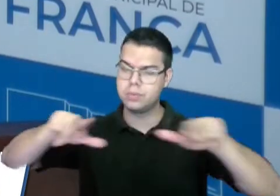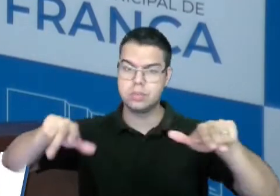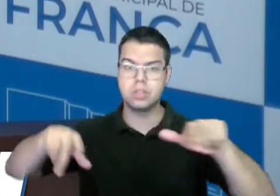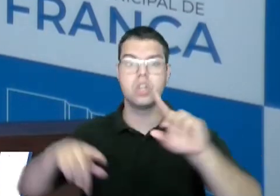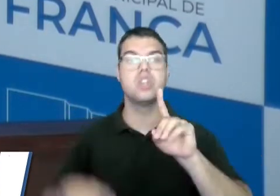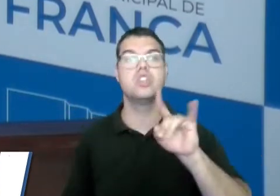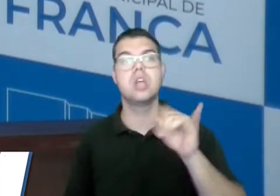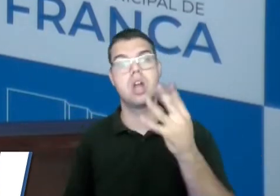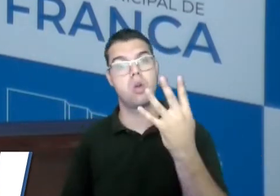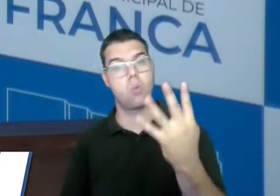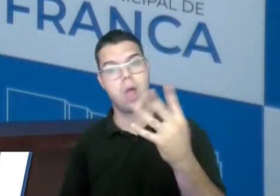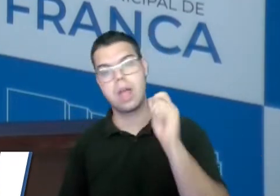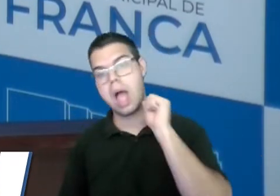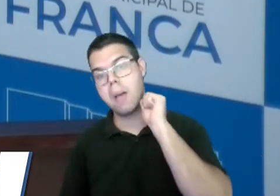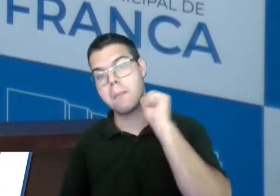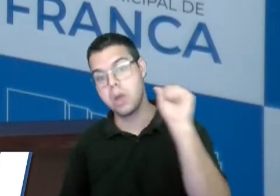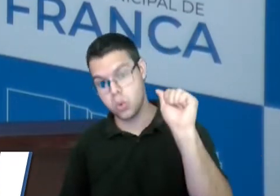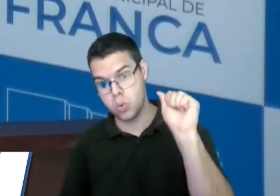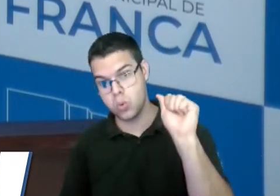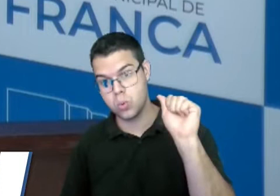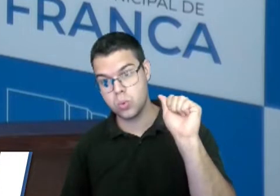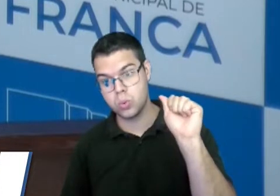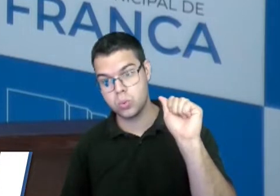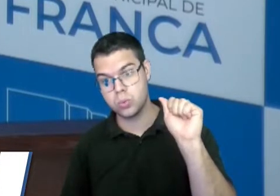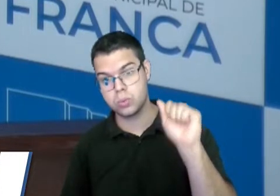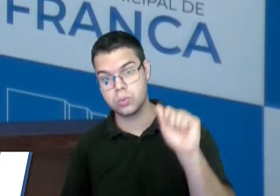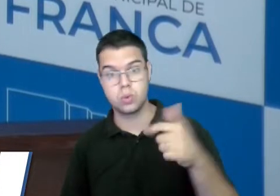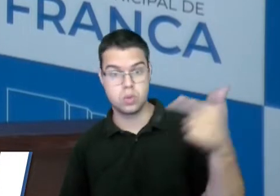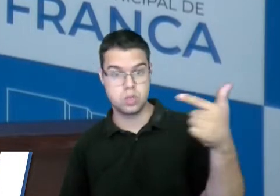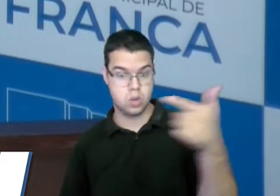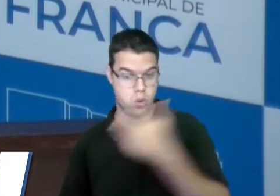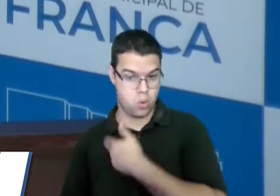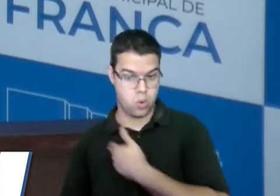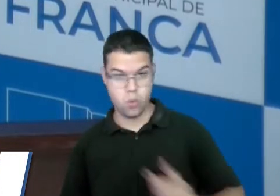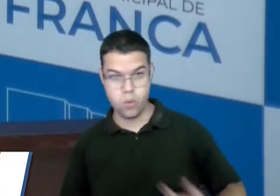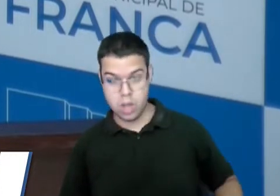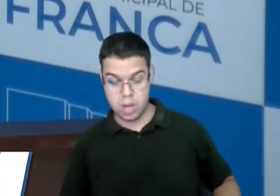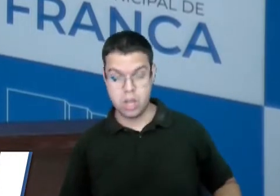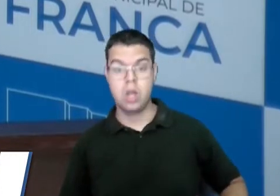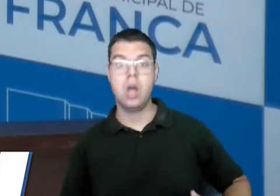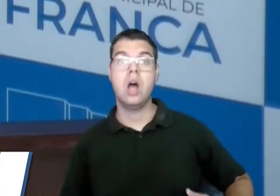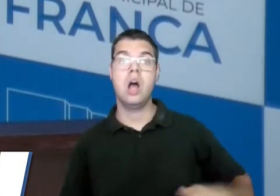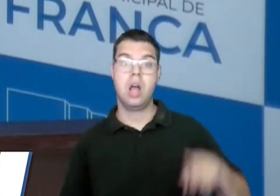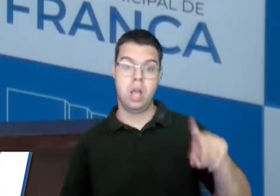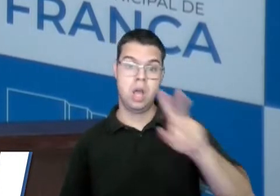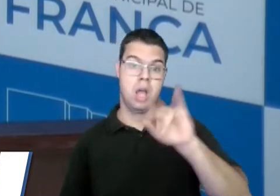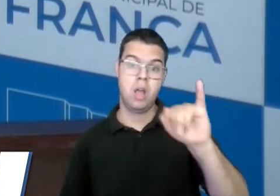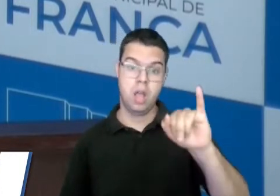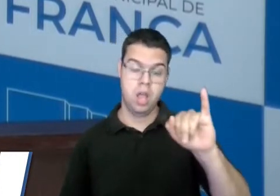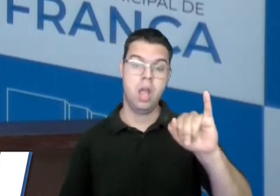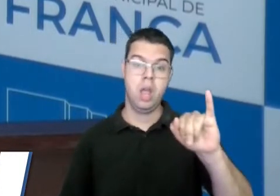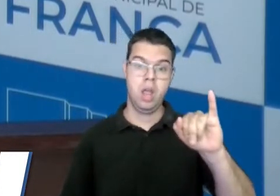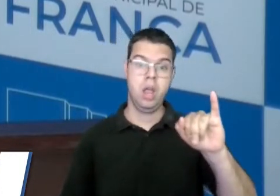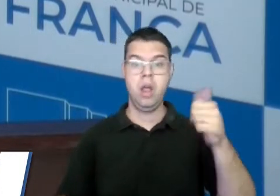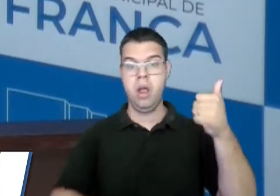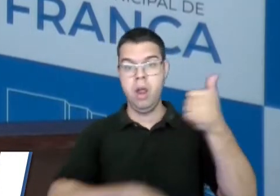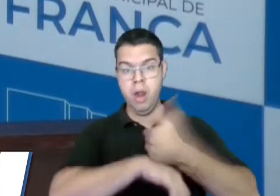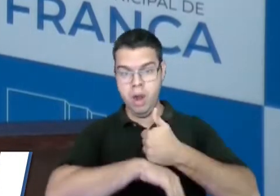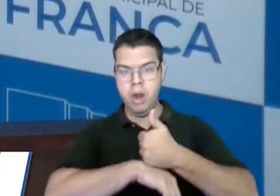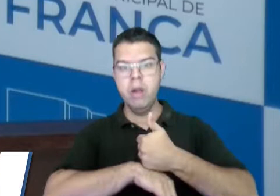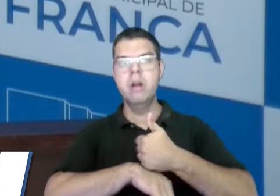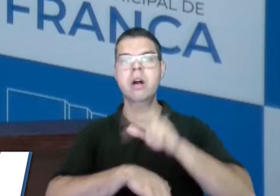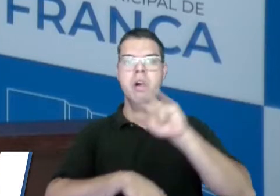abril, o vice-governador, na pessoa, estará como governador e fará uma das suas primeiras